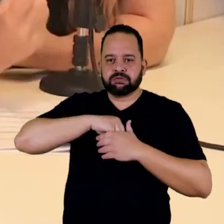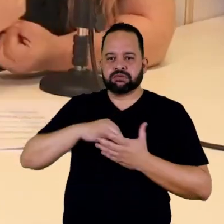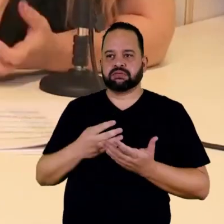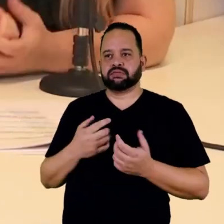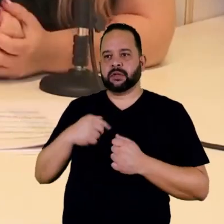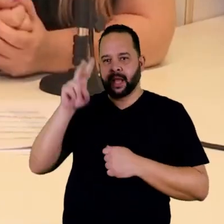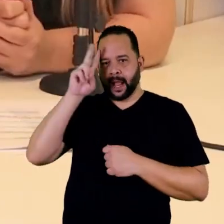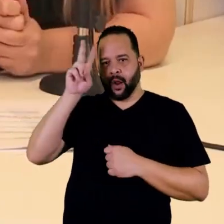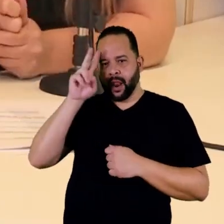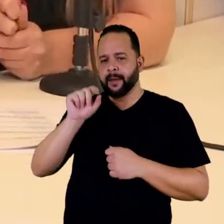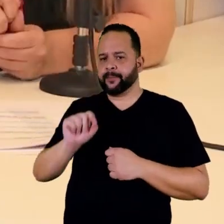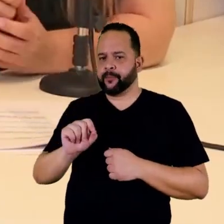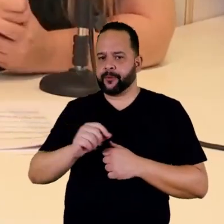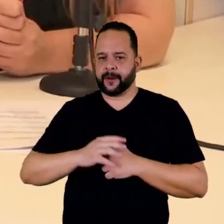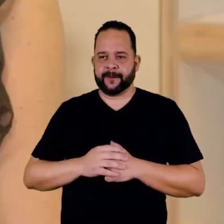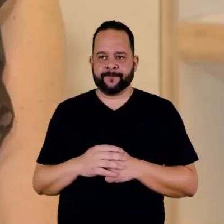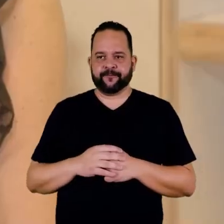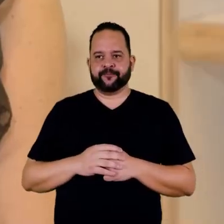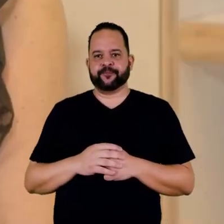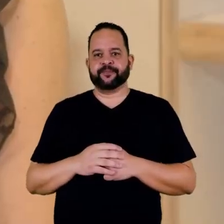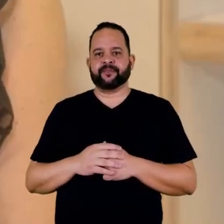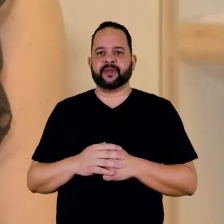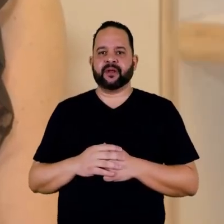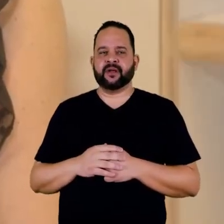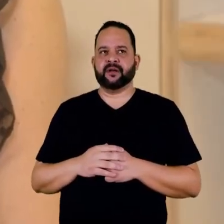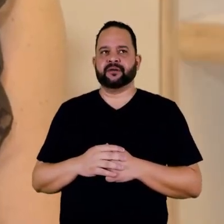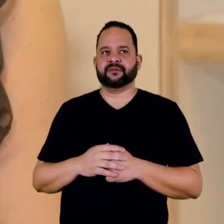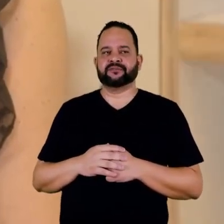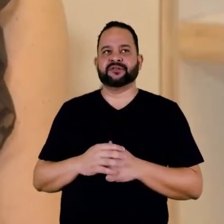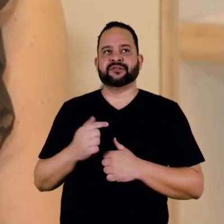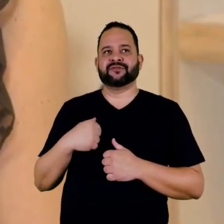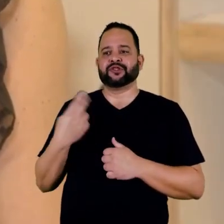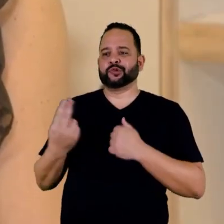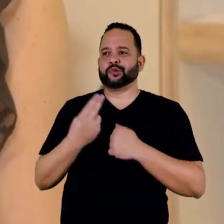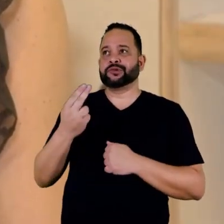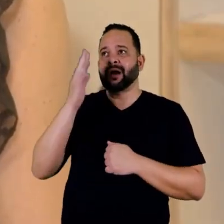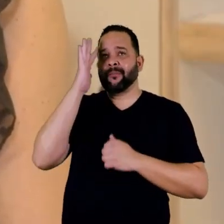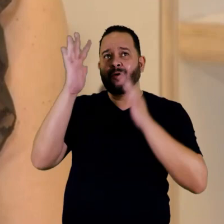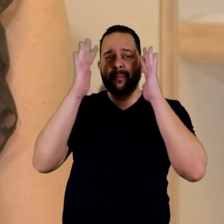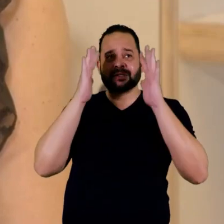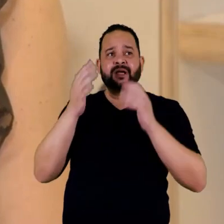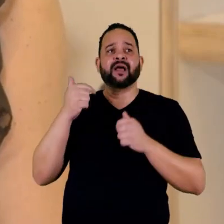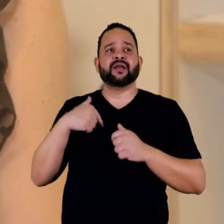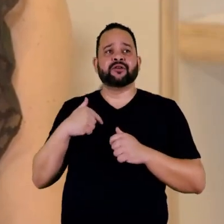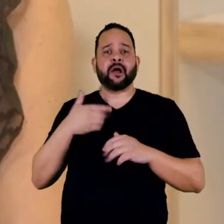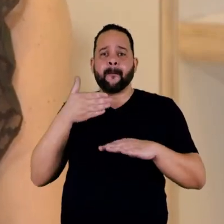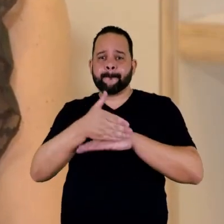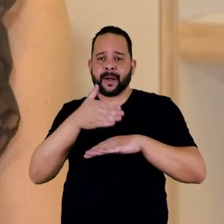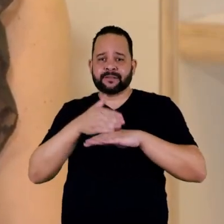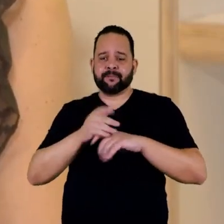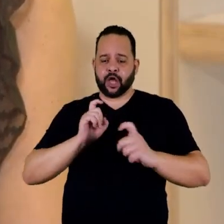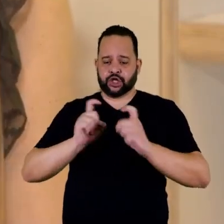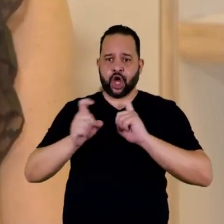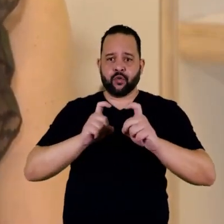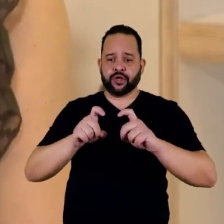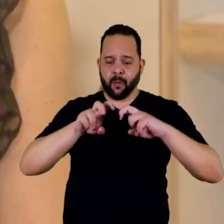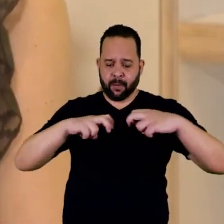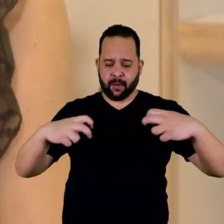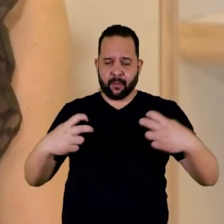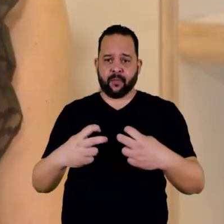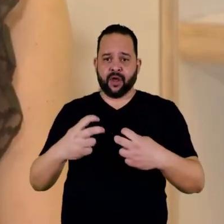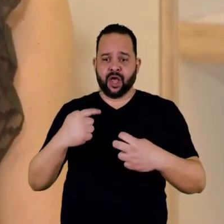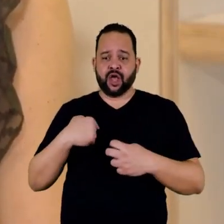eu eu eu eu brinco que eu nem eu eu não consigo nem imaginar porque eu Eu já sentei em tantas reuniões de ser a única